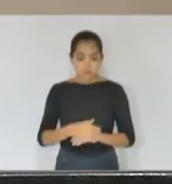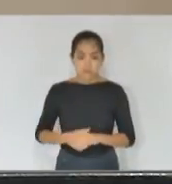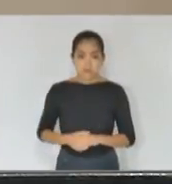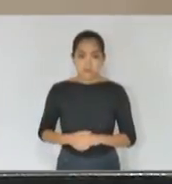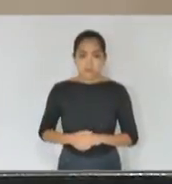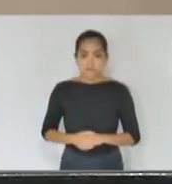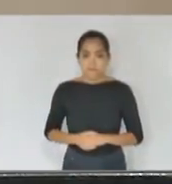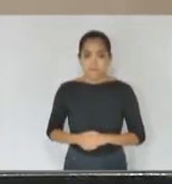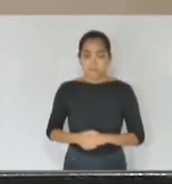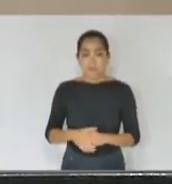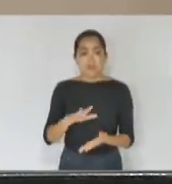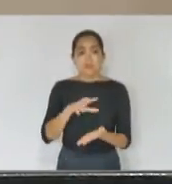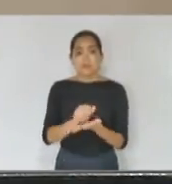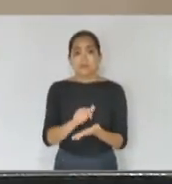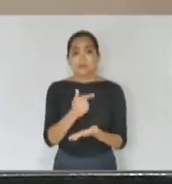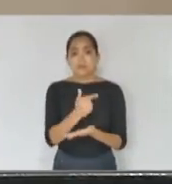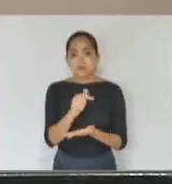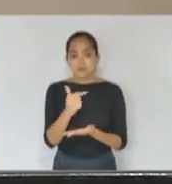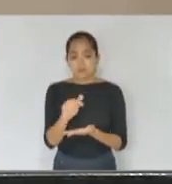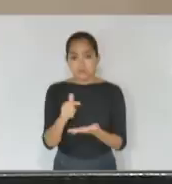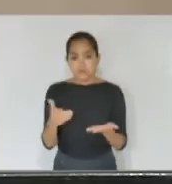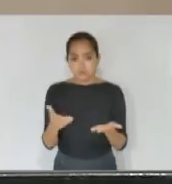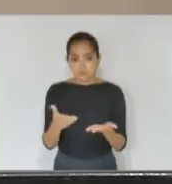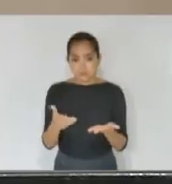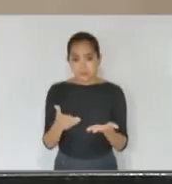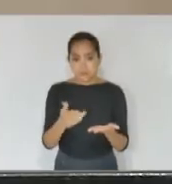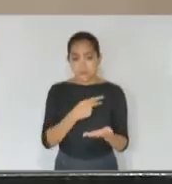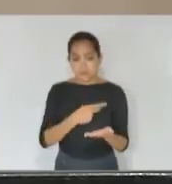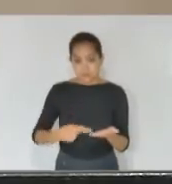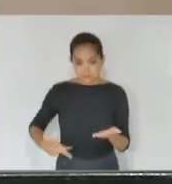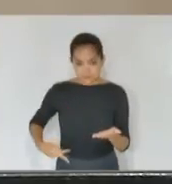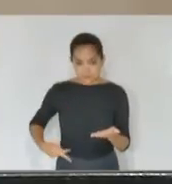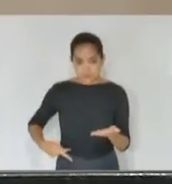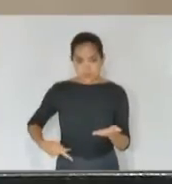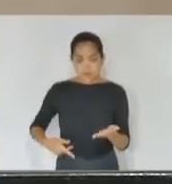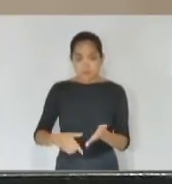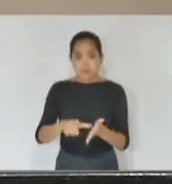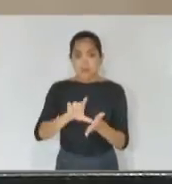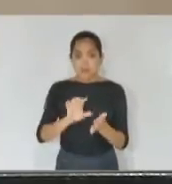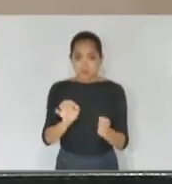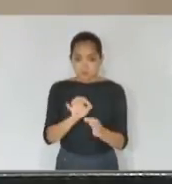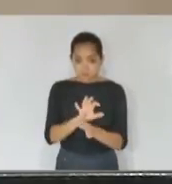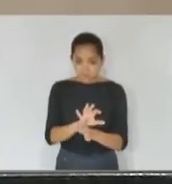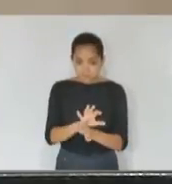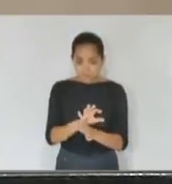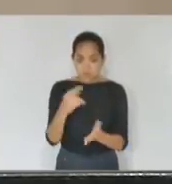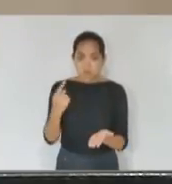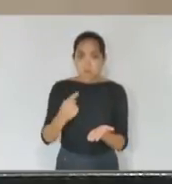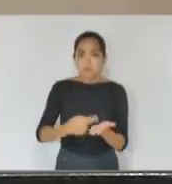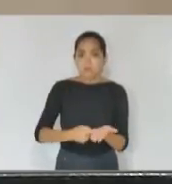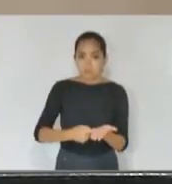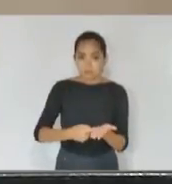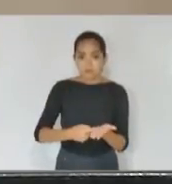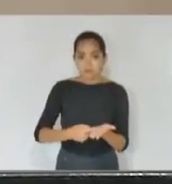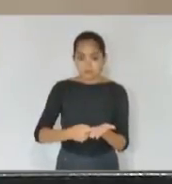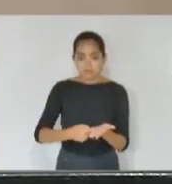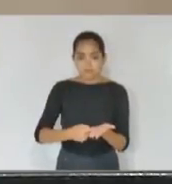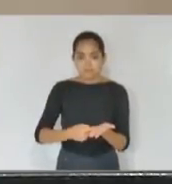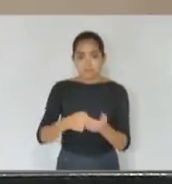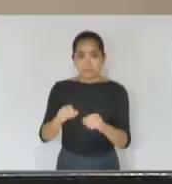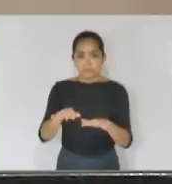Não havendo mais oradores inscritos, essa presidência, antes de encerrar a sessão, convoca outra ordinária